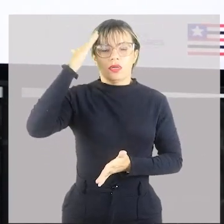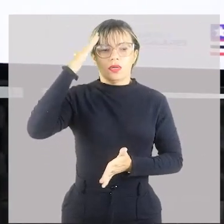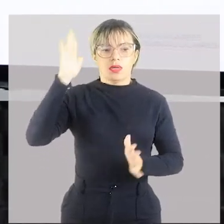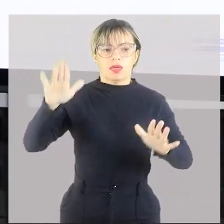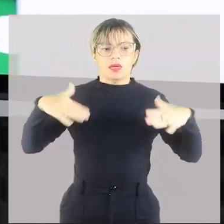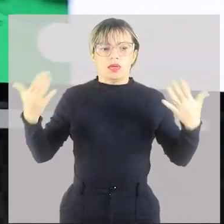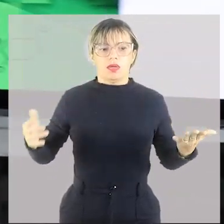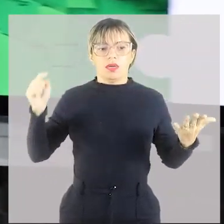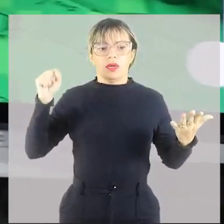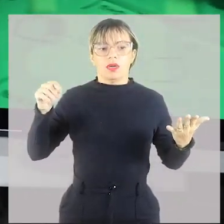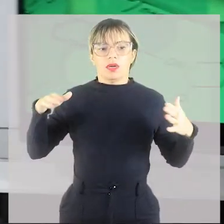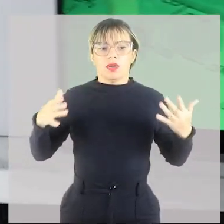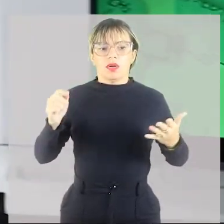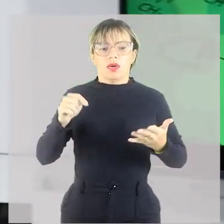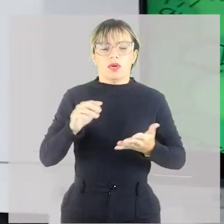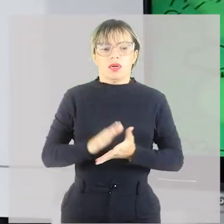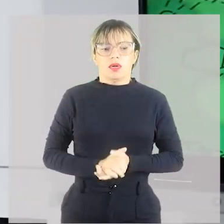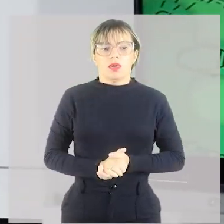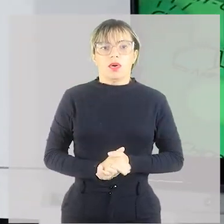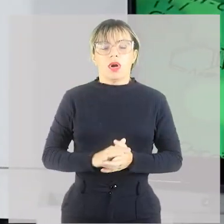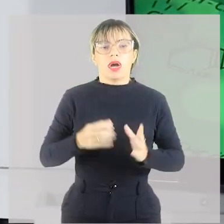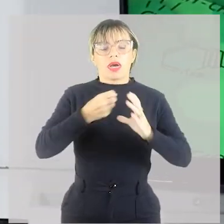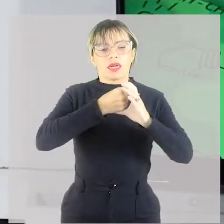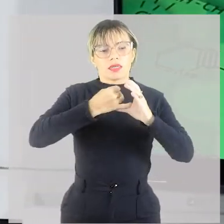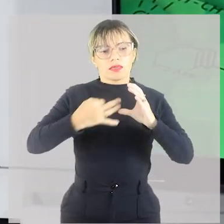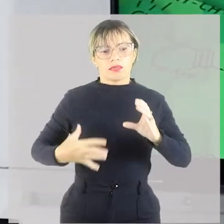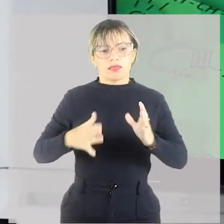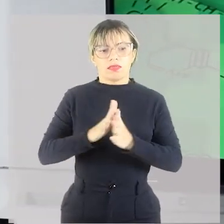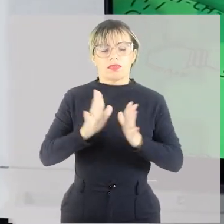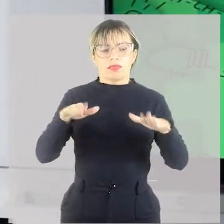qual é a condição